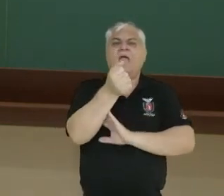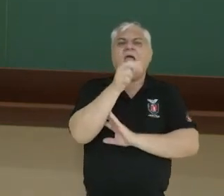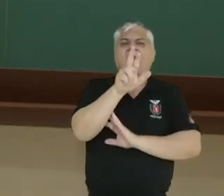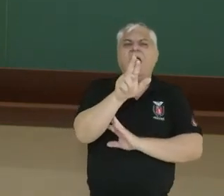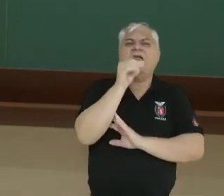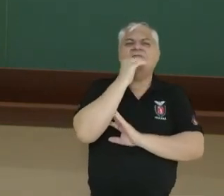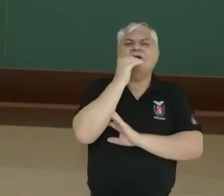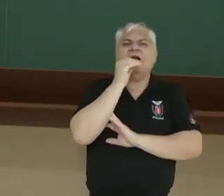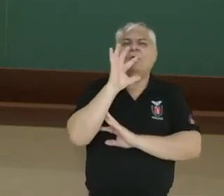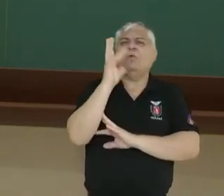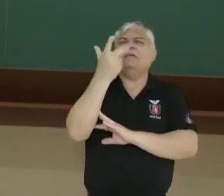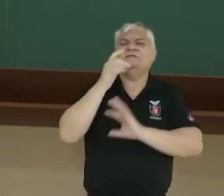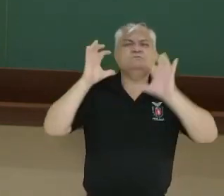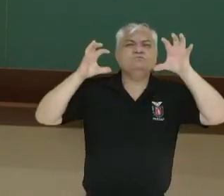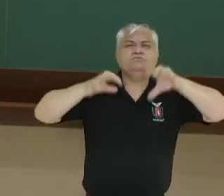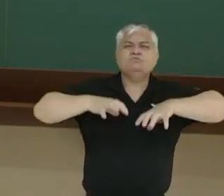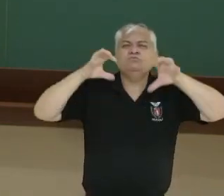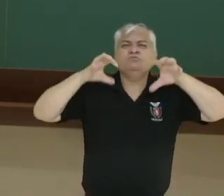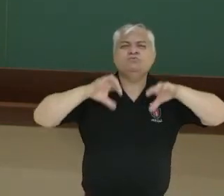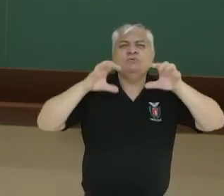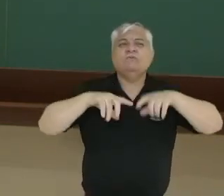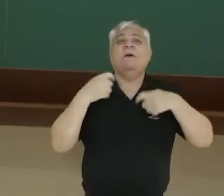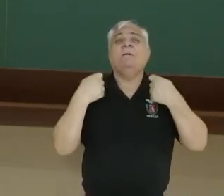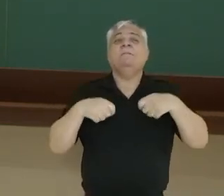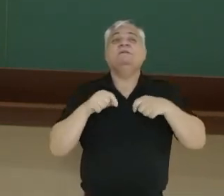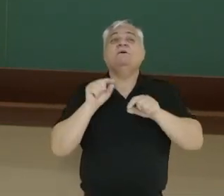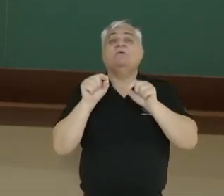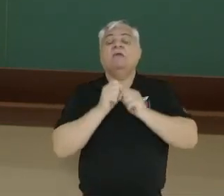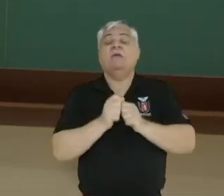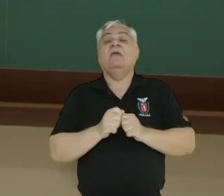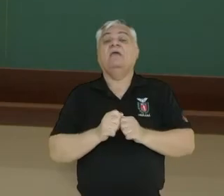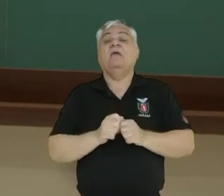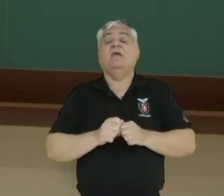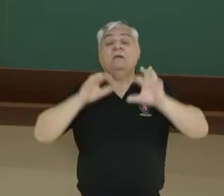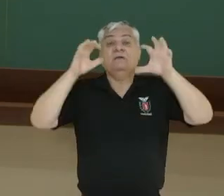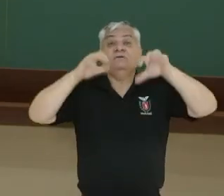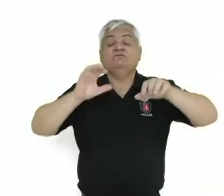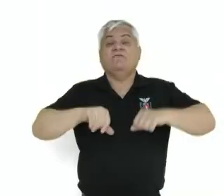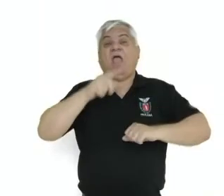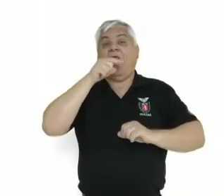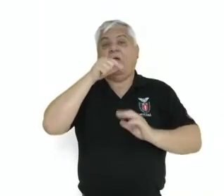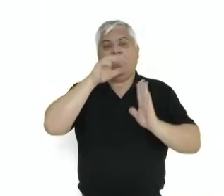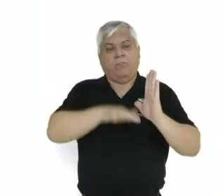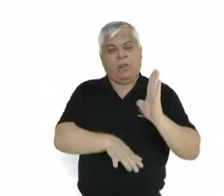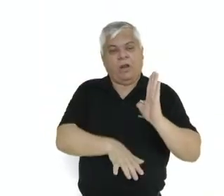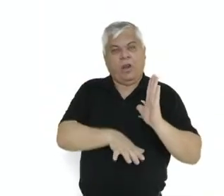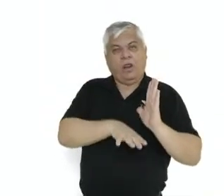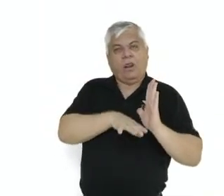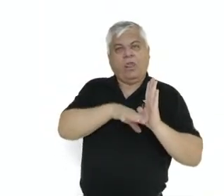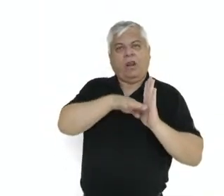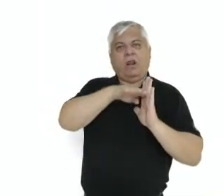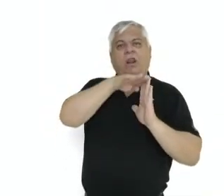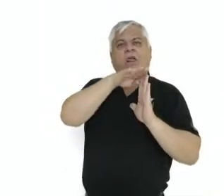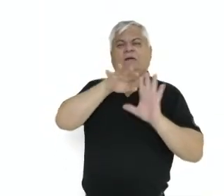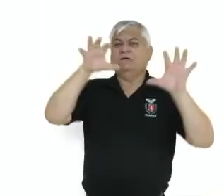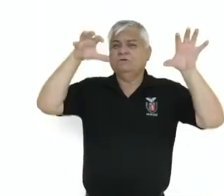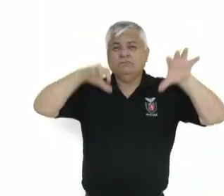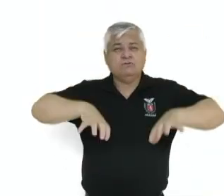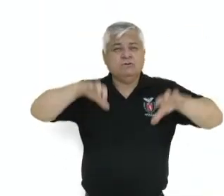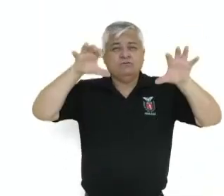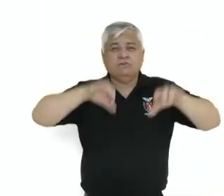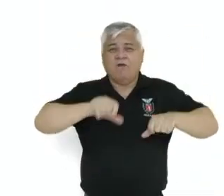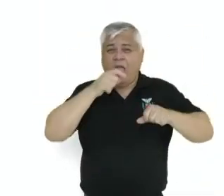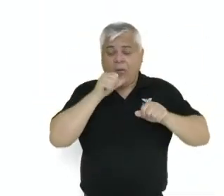provocam bastante chuvas, eu vou ter em algum momento notícias como essas ali. Chuva volta a provocar alagamentos